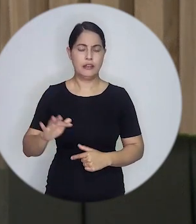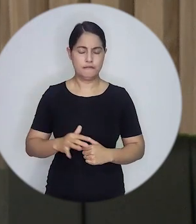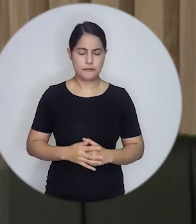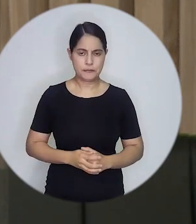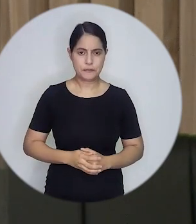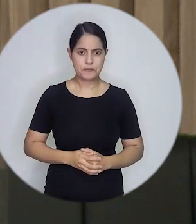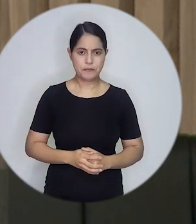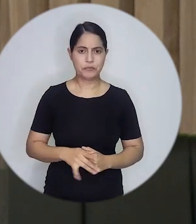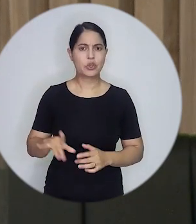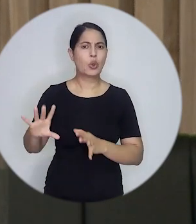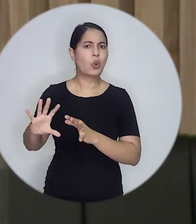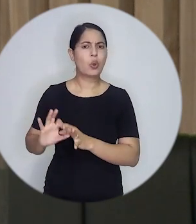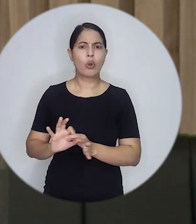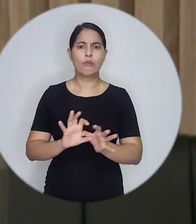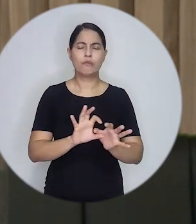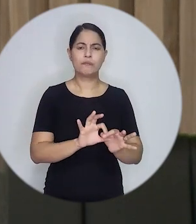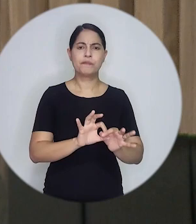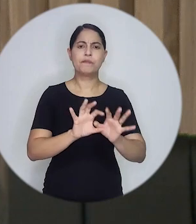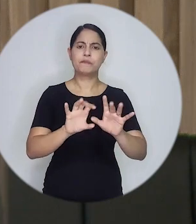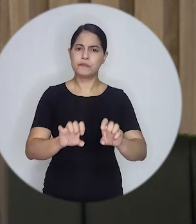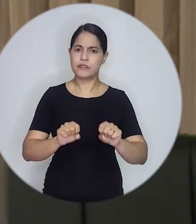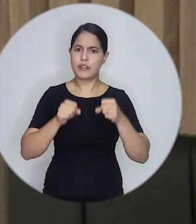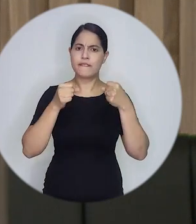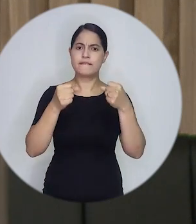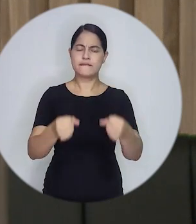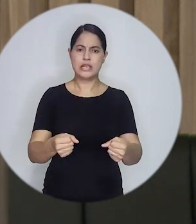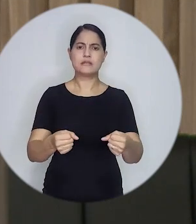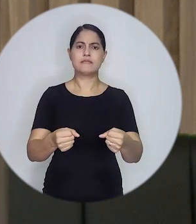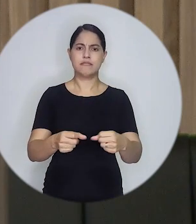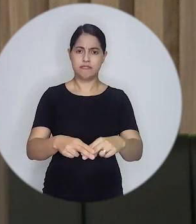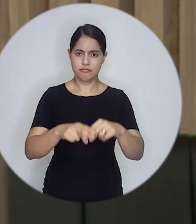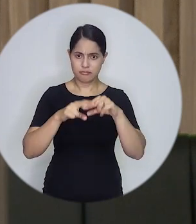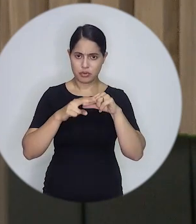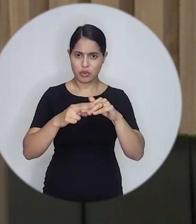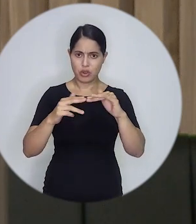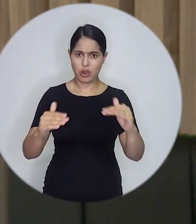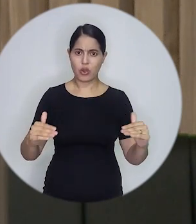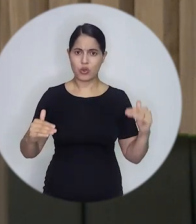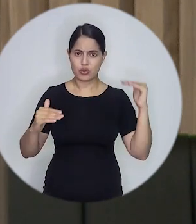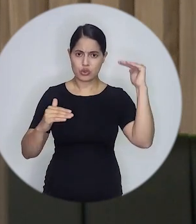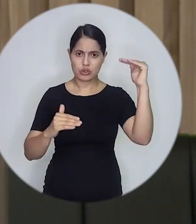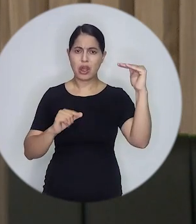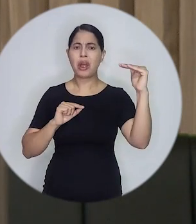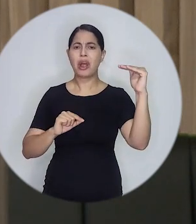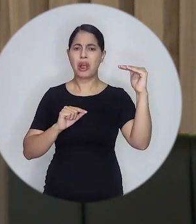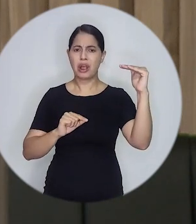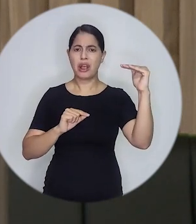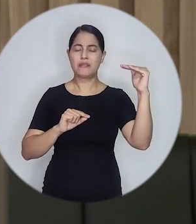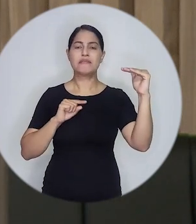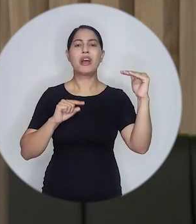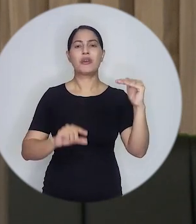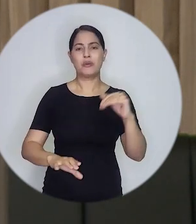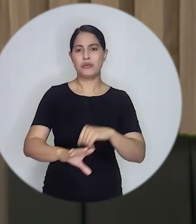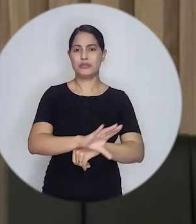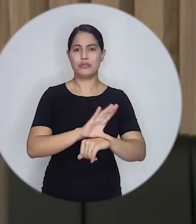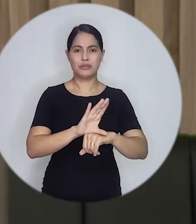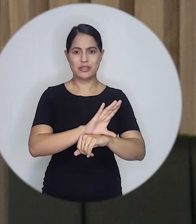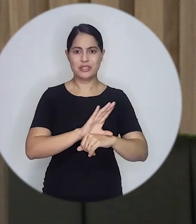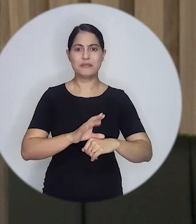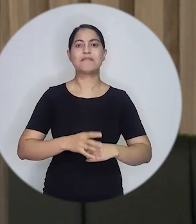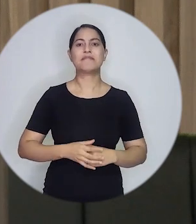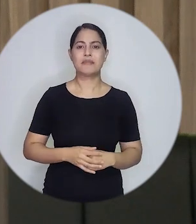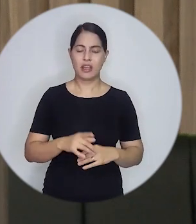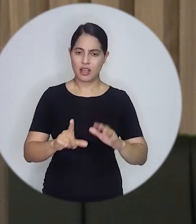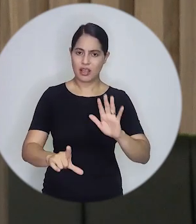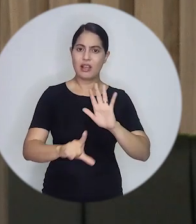Tribunal Federal, na intransigente defesa da autoridade suprema da Constituição brasileira e